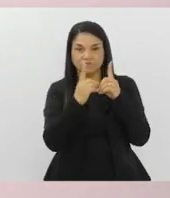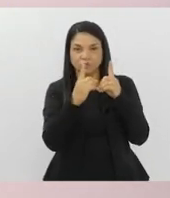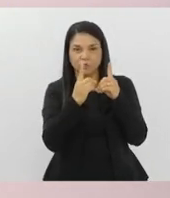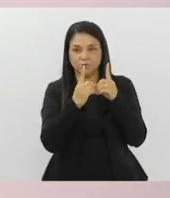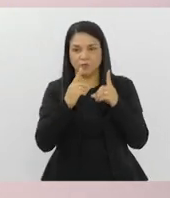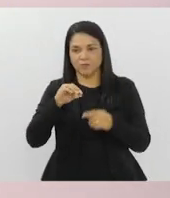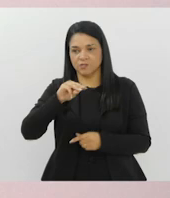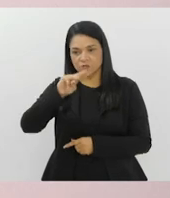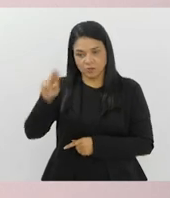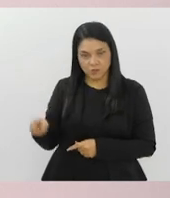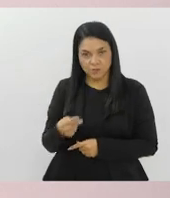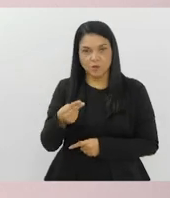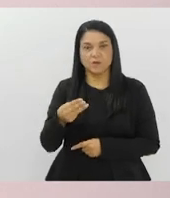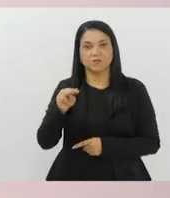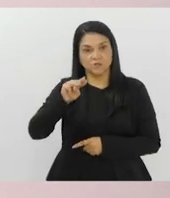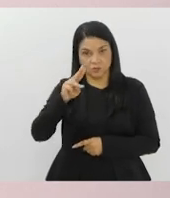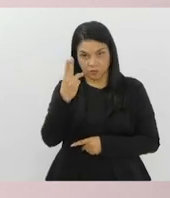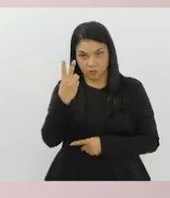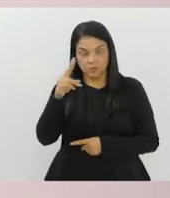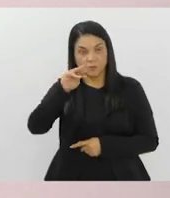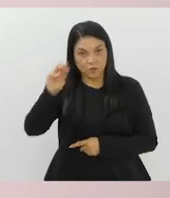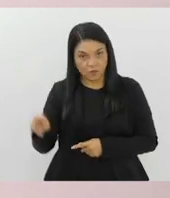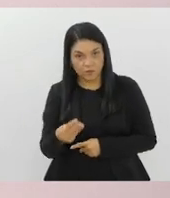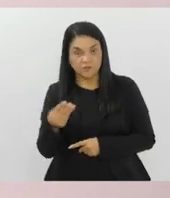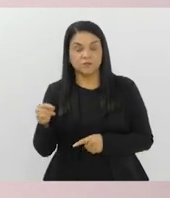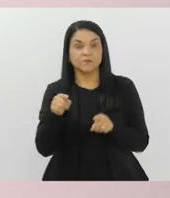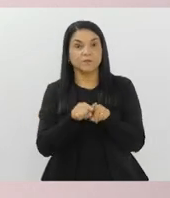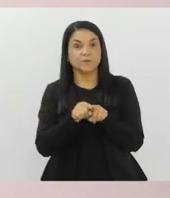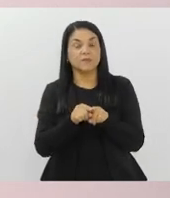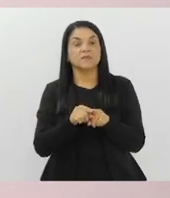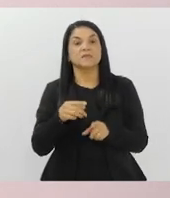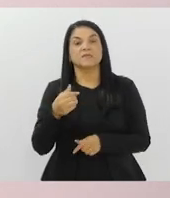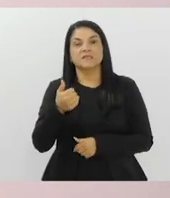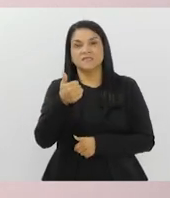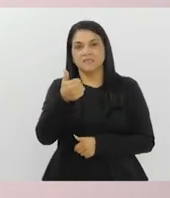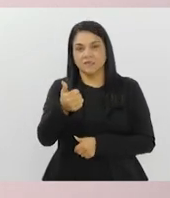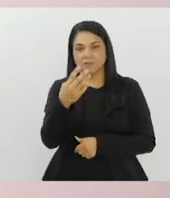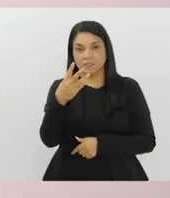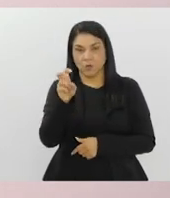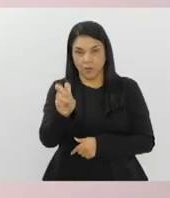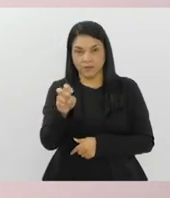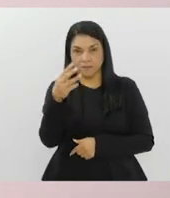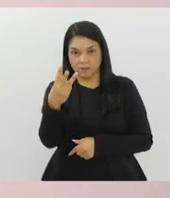materno, 155 mil litros de leite coletado e